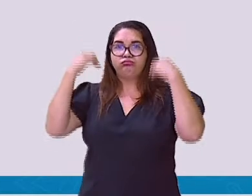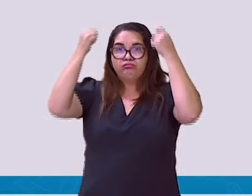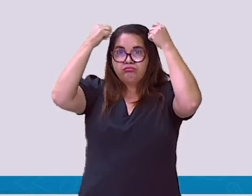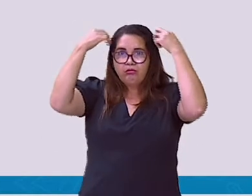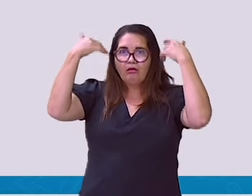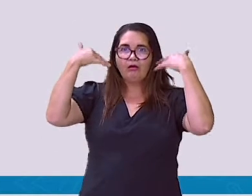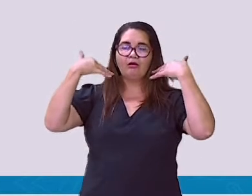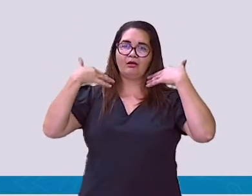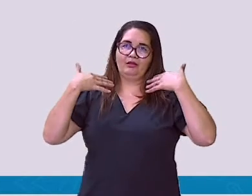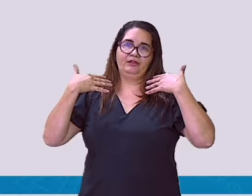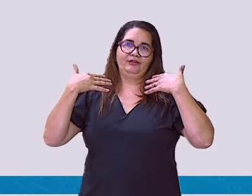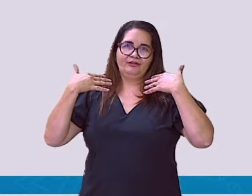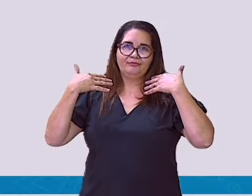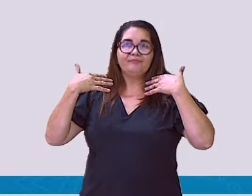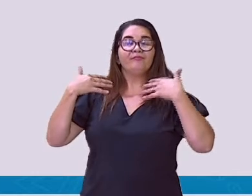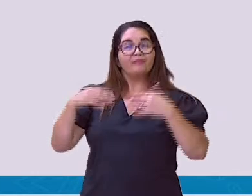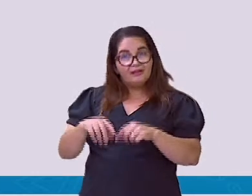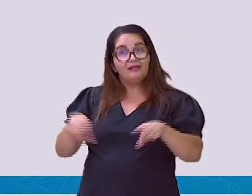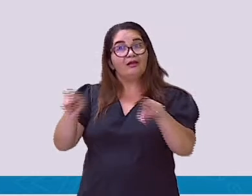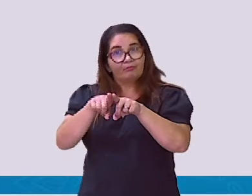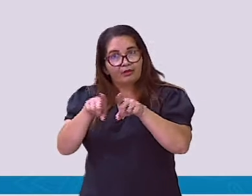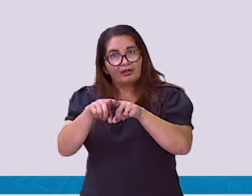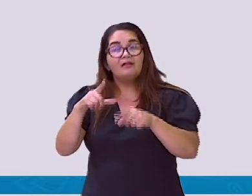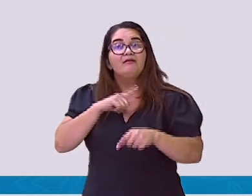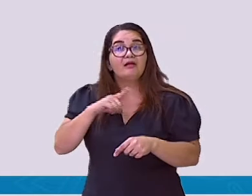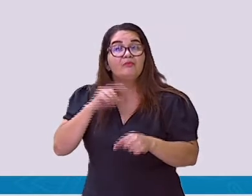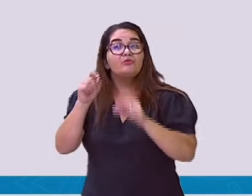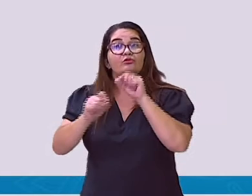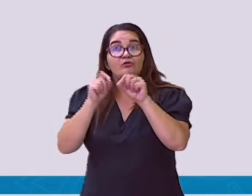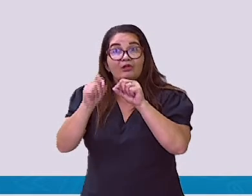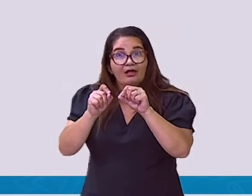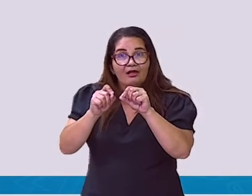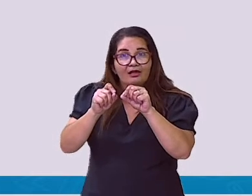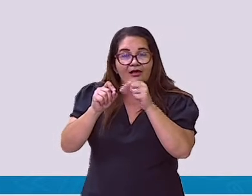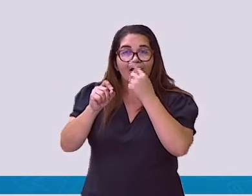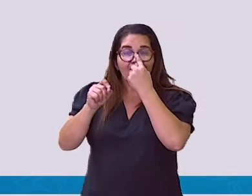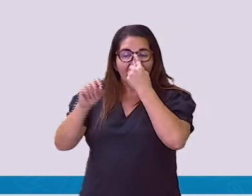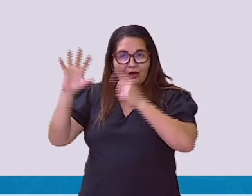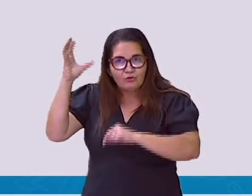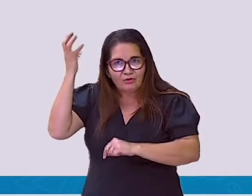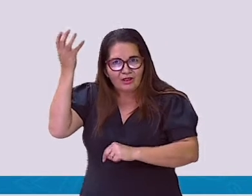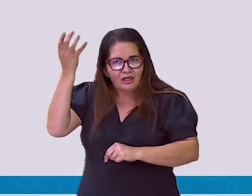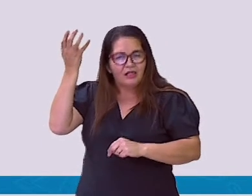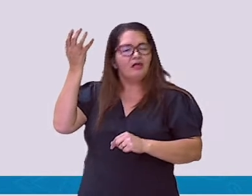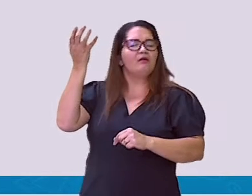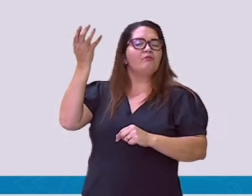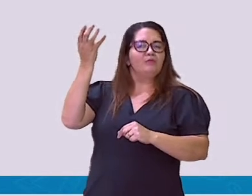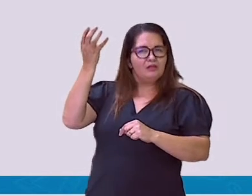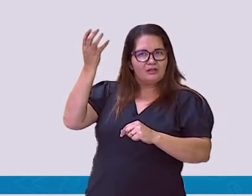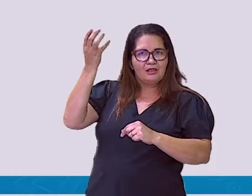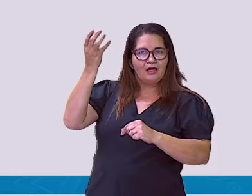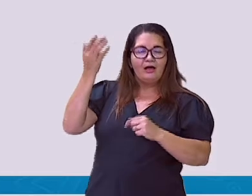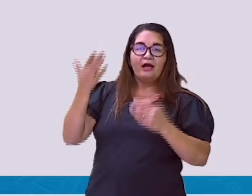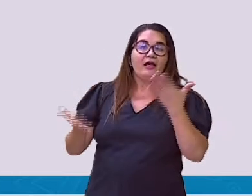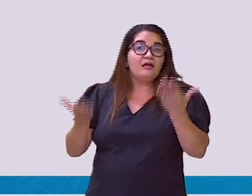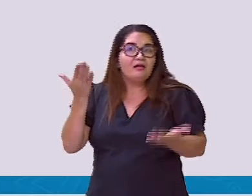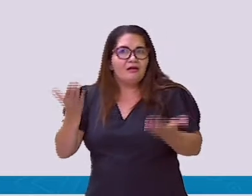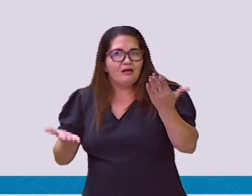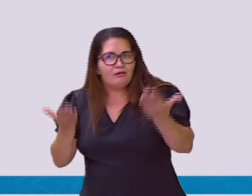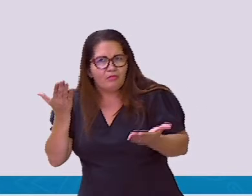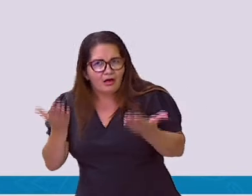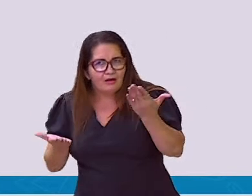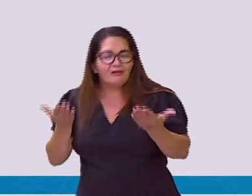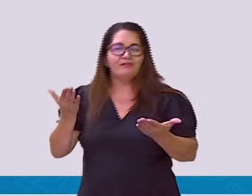aqui? Zonas temperadas, que recebem o calor dos trópicos, mas